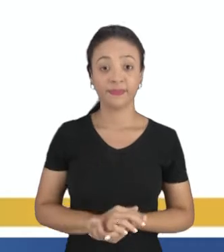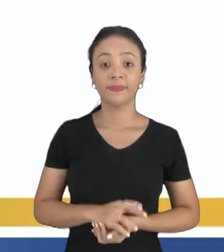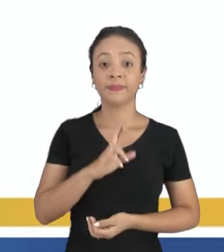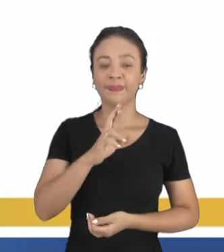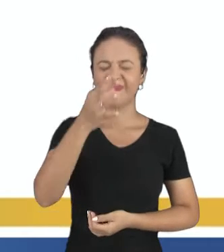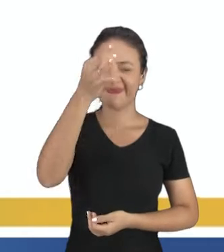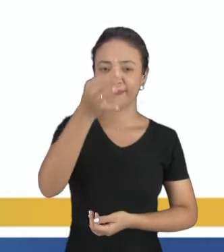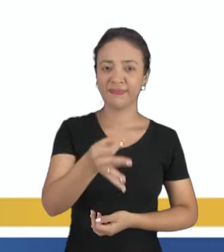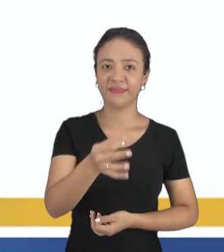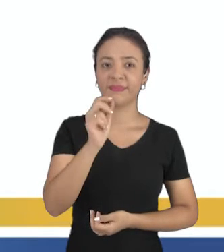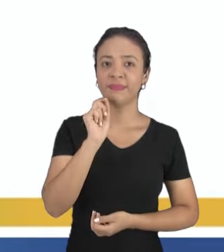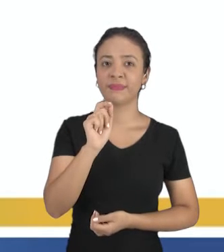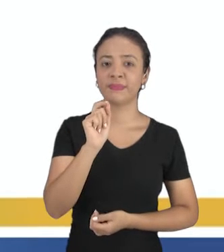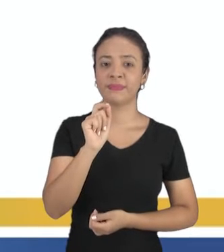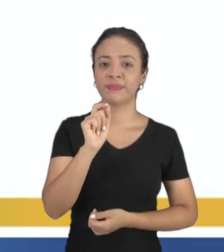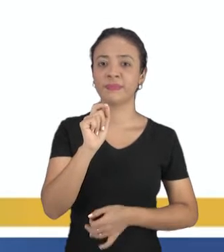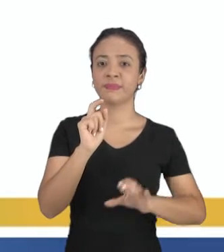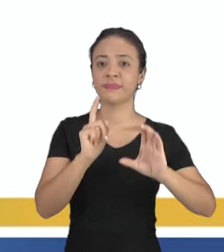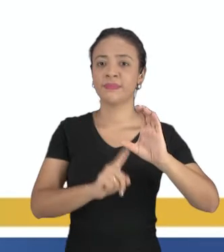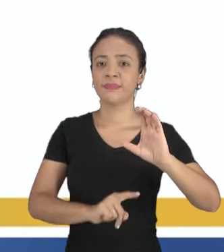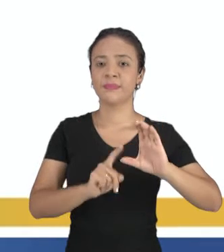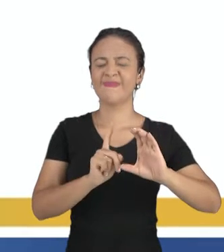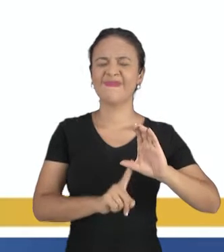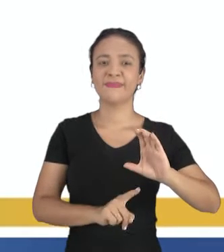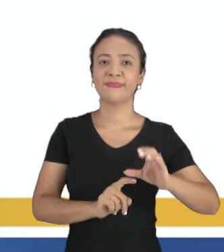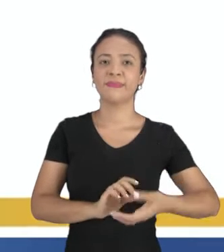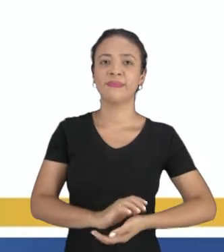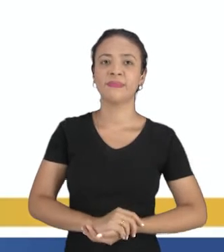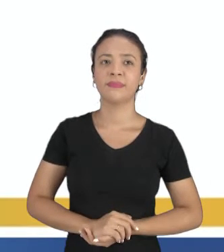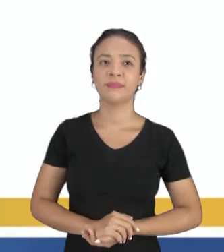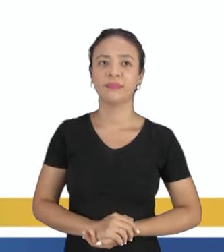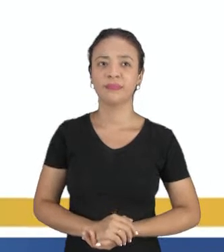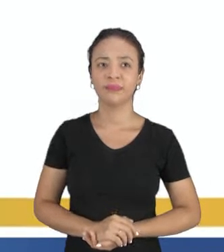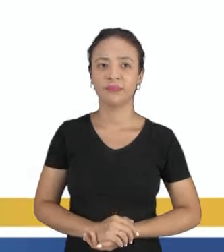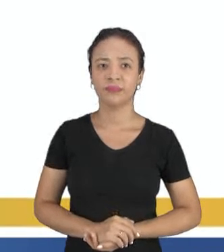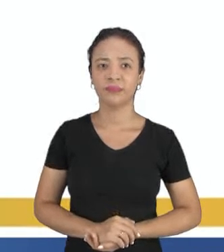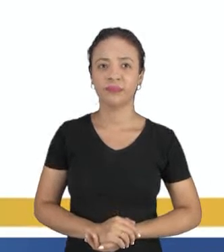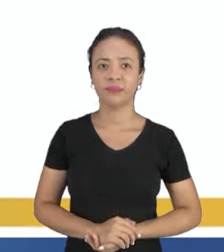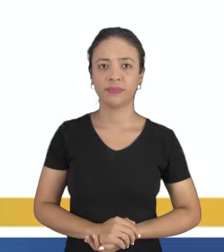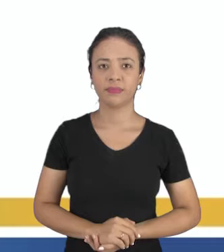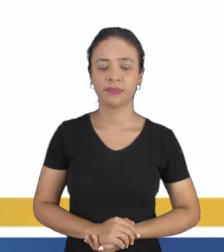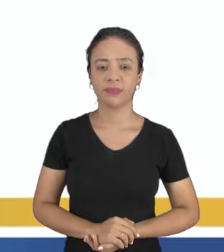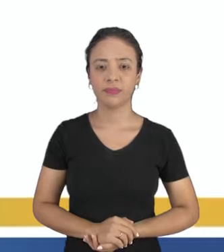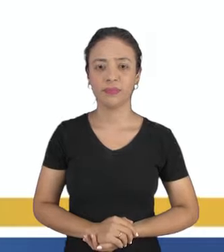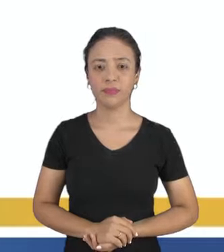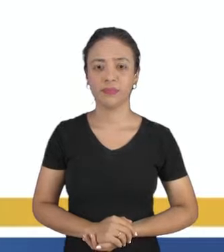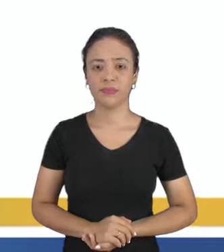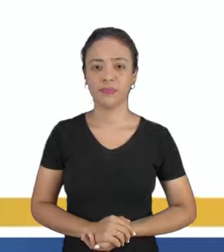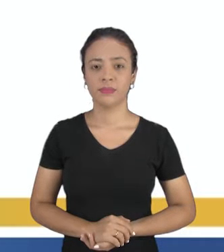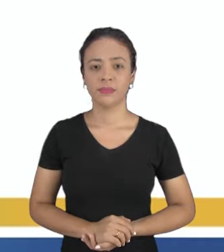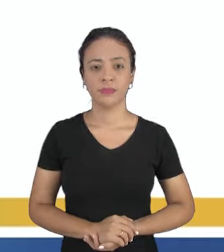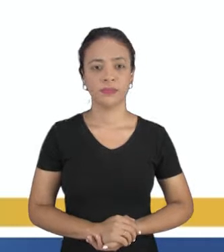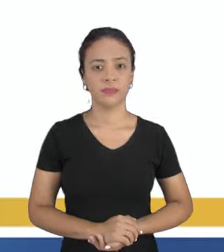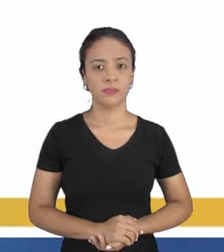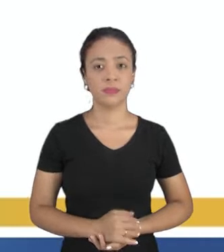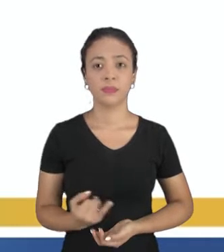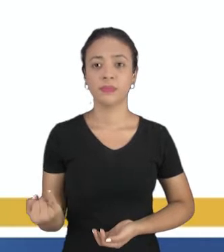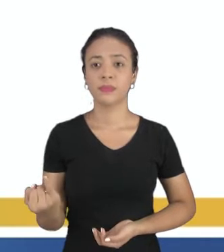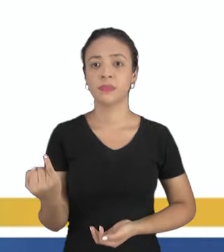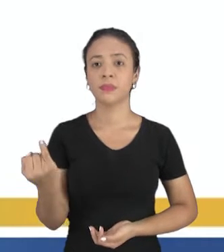aí nós temos como alternativa correta a letra C. Lembrando, pessoal, que